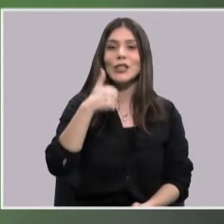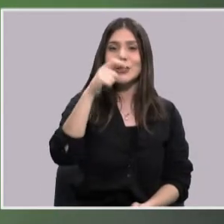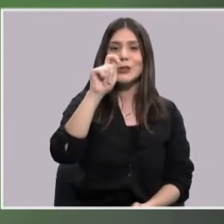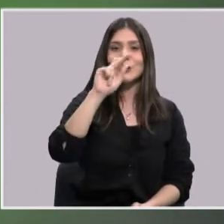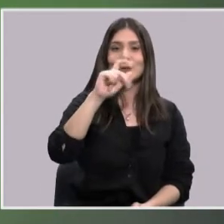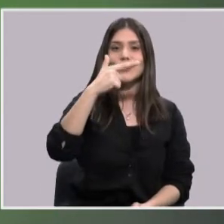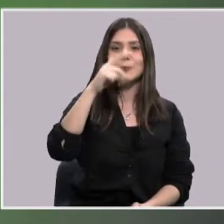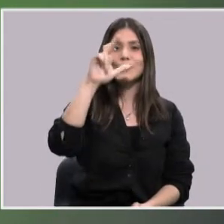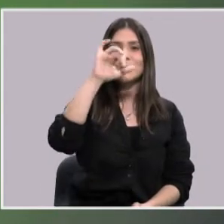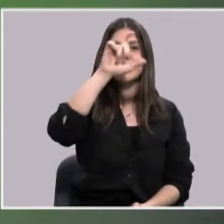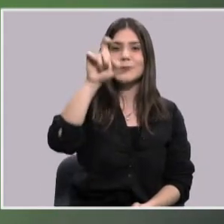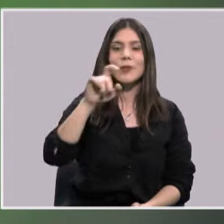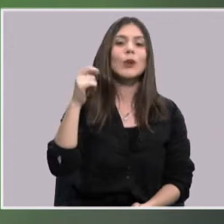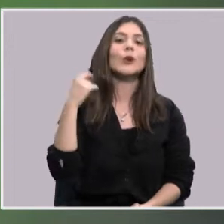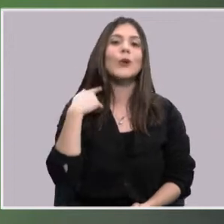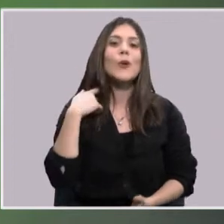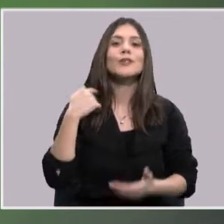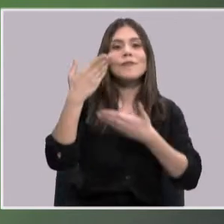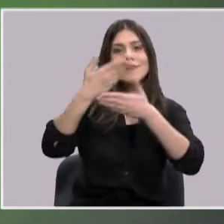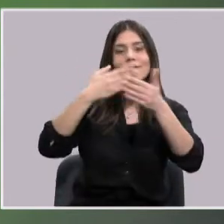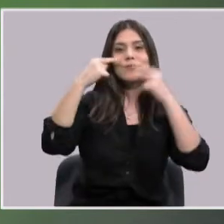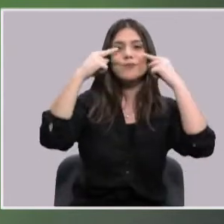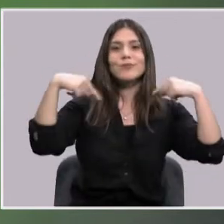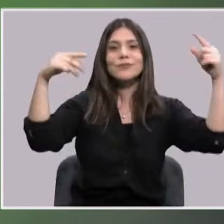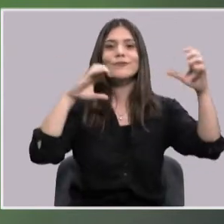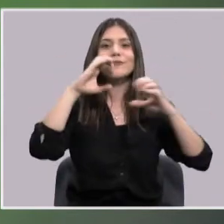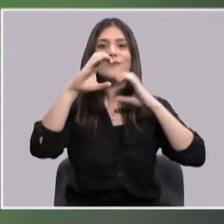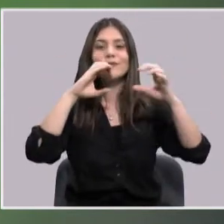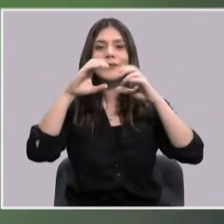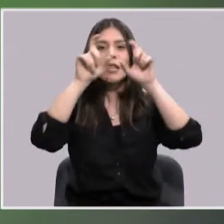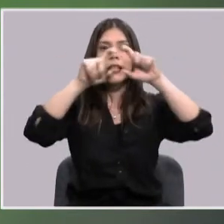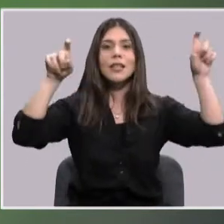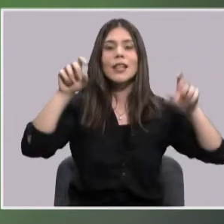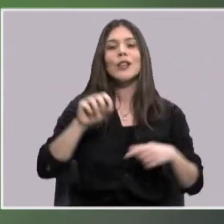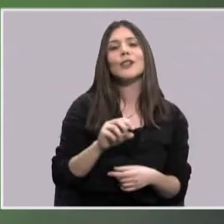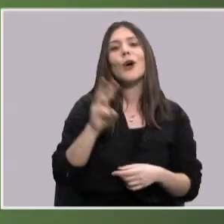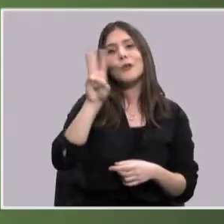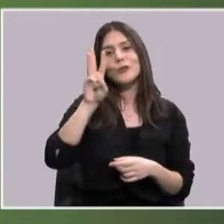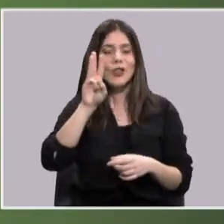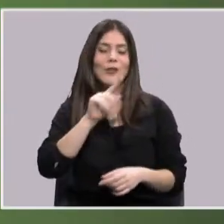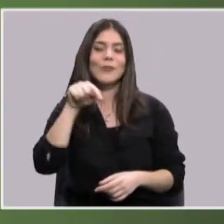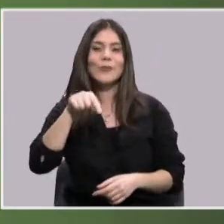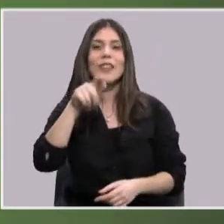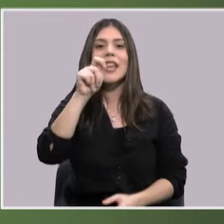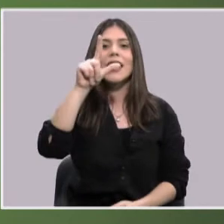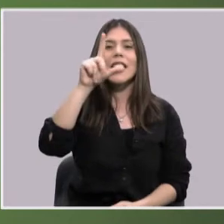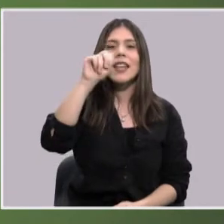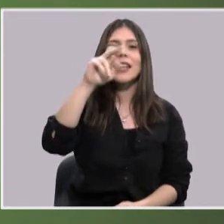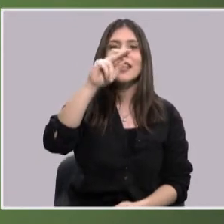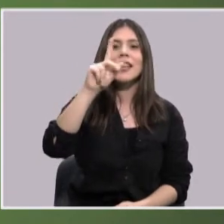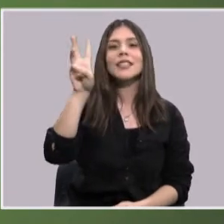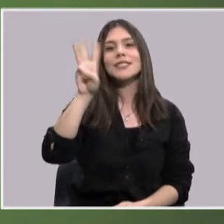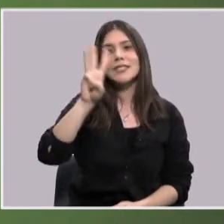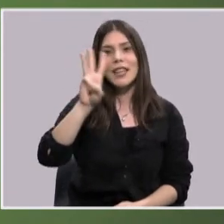Sou Beatriz Esperança, estou no curso de Relações Públicas e Comunicação Empresarial no 3º ano. O meu nome é Elsa